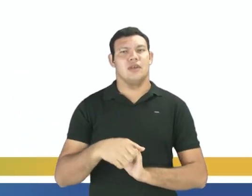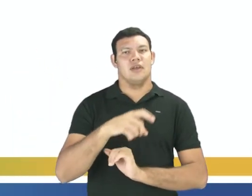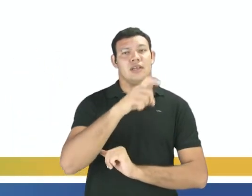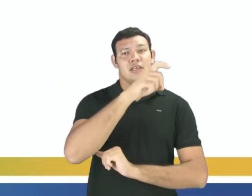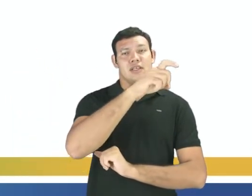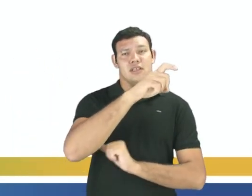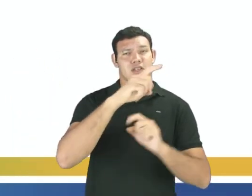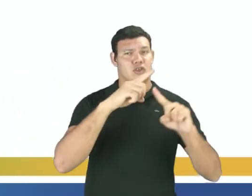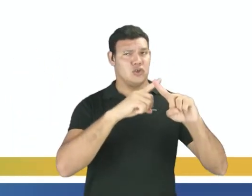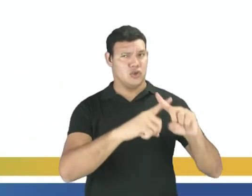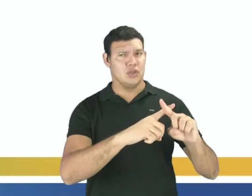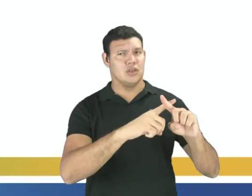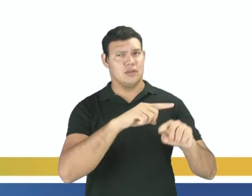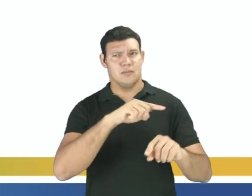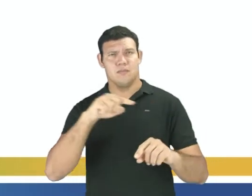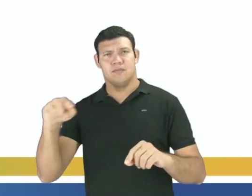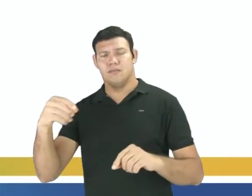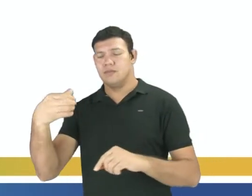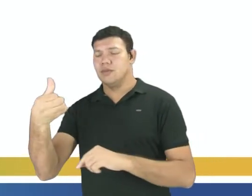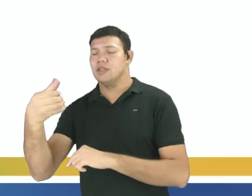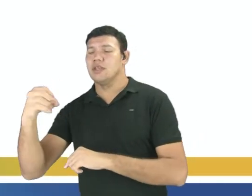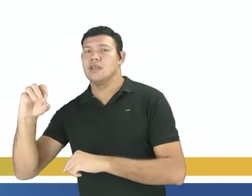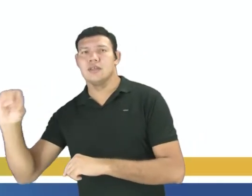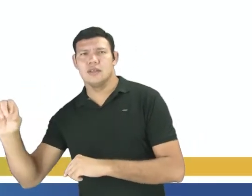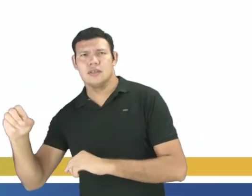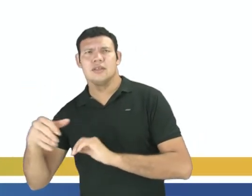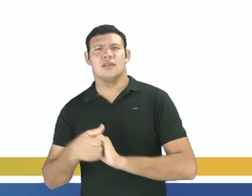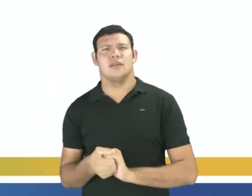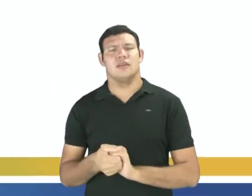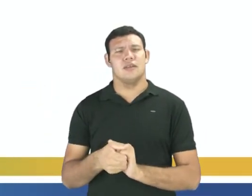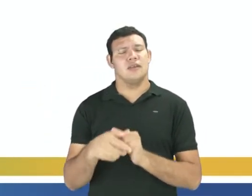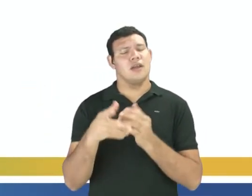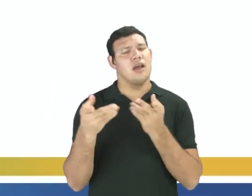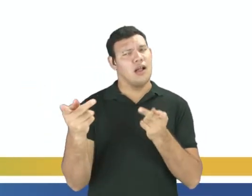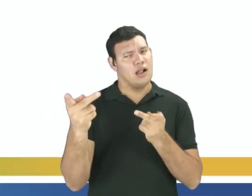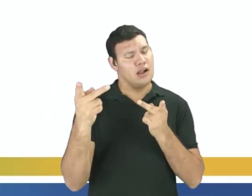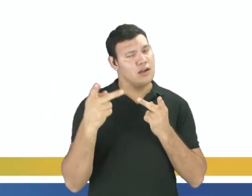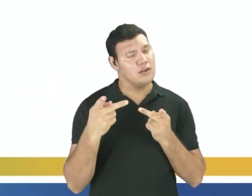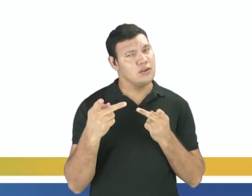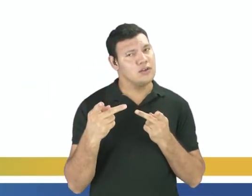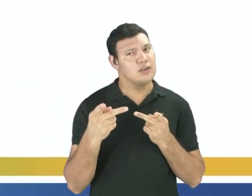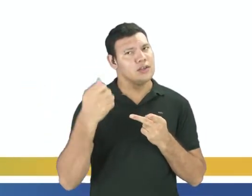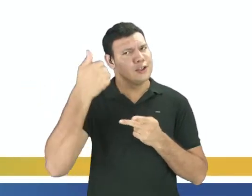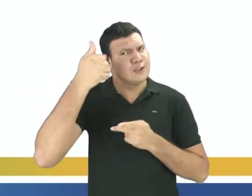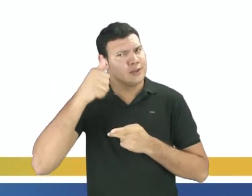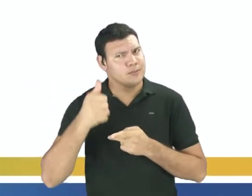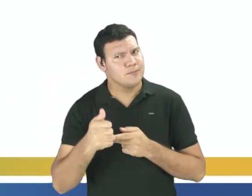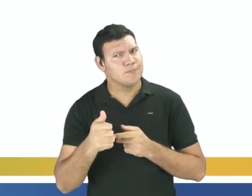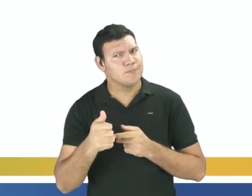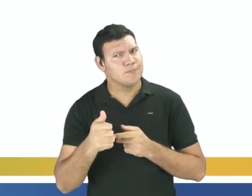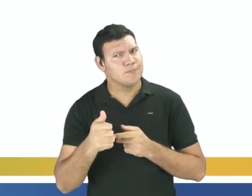quantidade de latas, corresponde a 600. E aí eu quero te convidar para a seguinte análise. Observe aqui que eu tenho